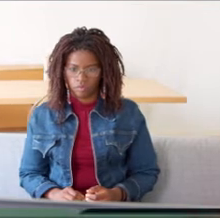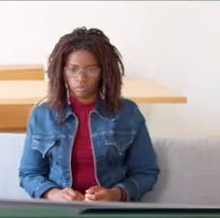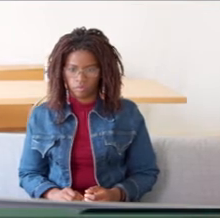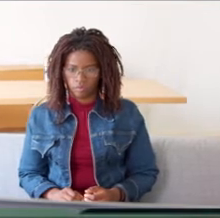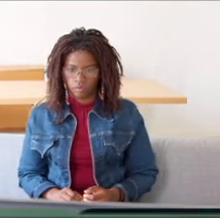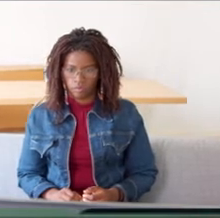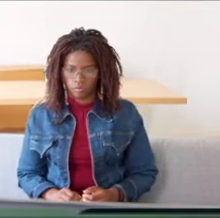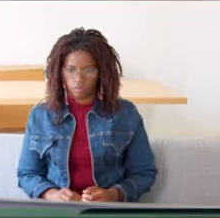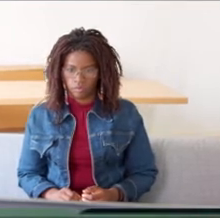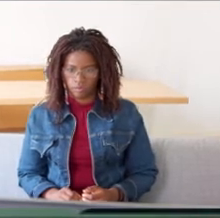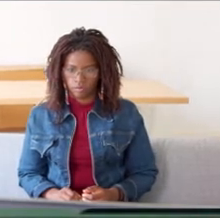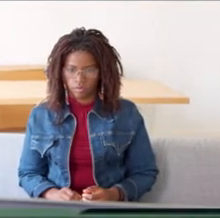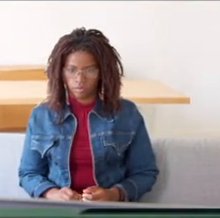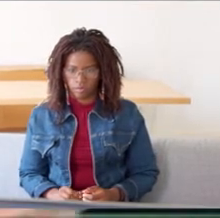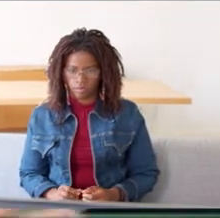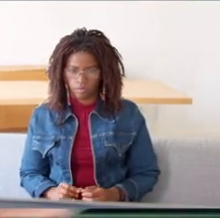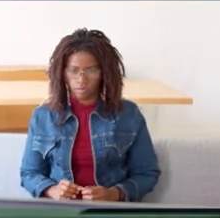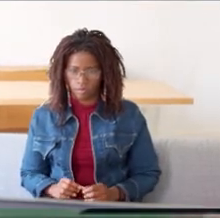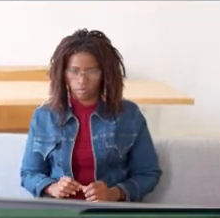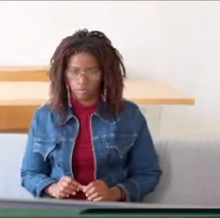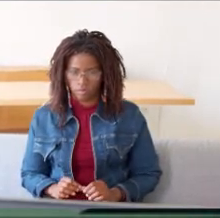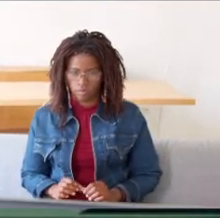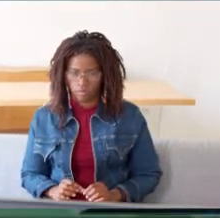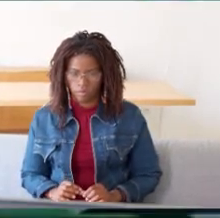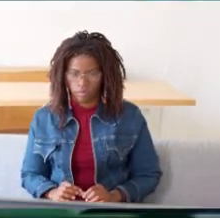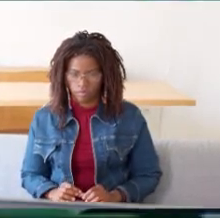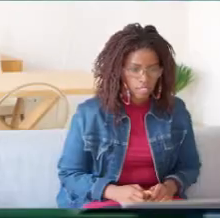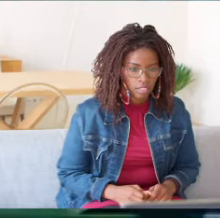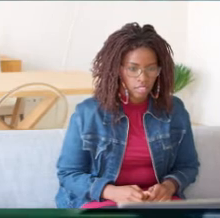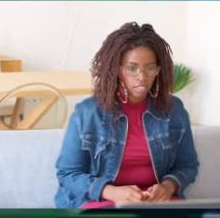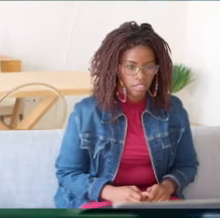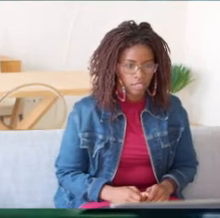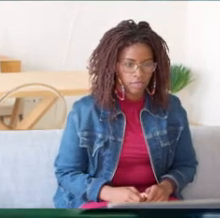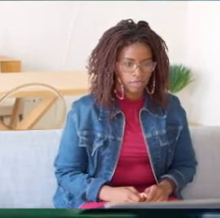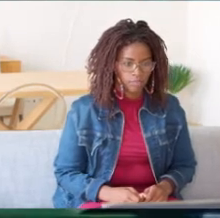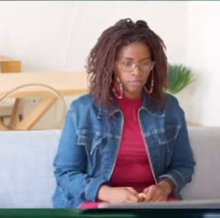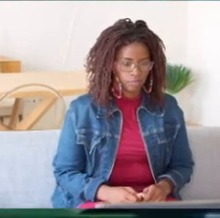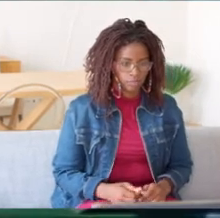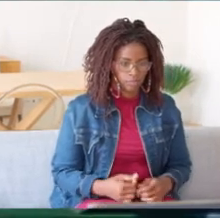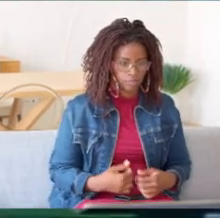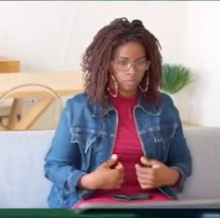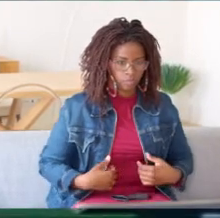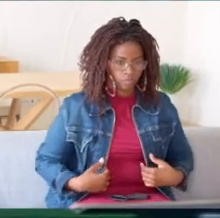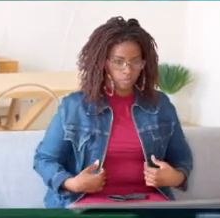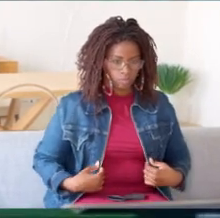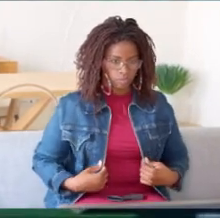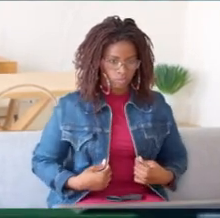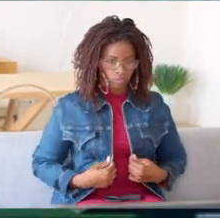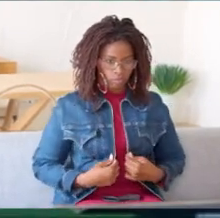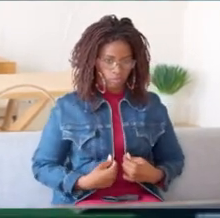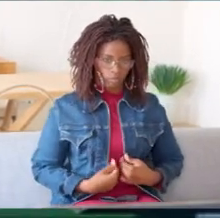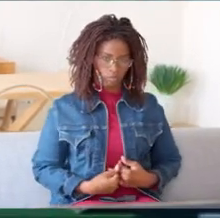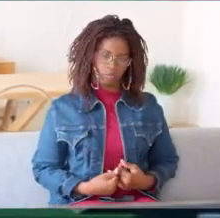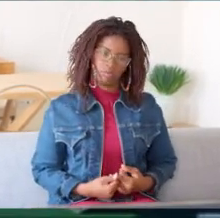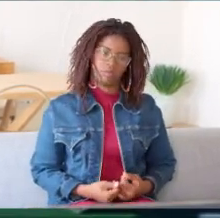comigo ou já vai entrar na minha cadela que a gente pode tudo essa folga né É até porque você que o representante da